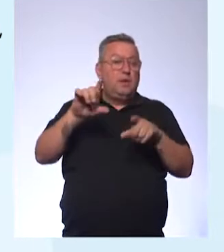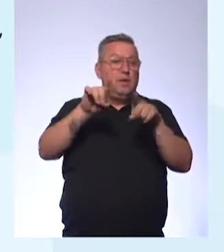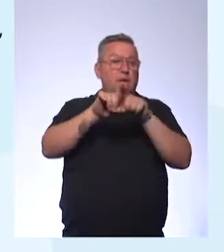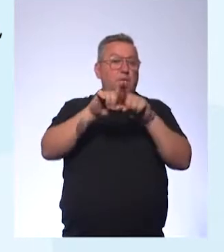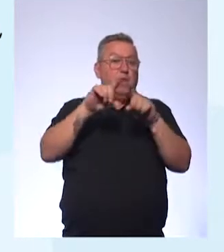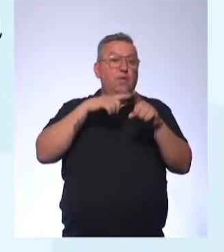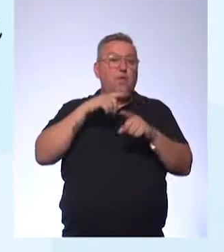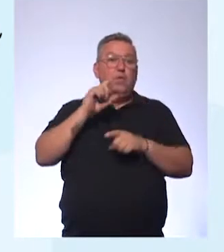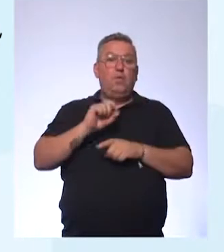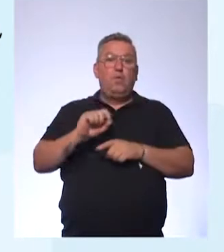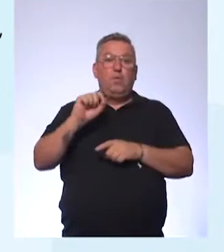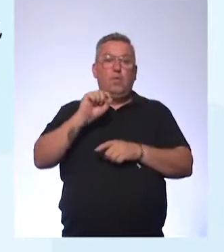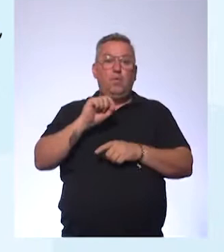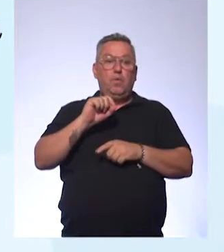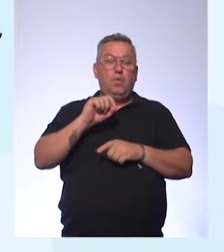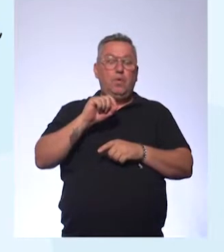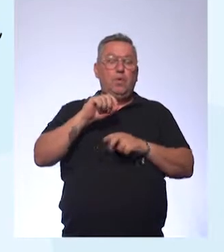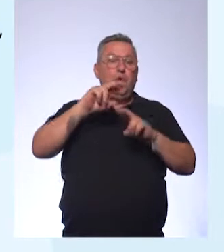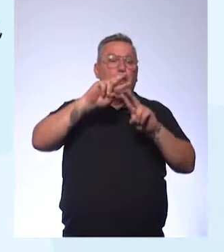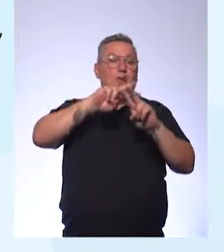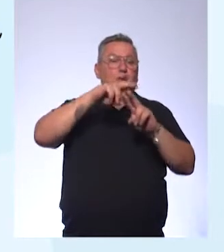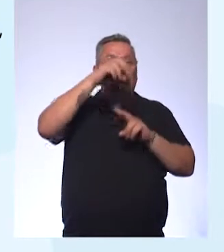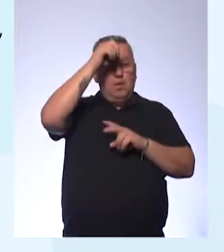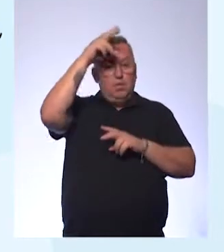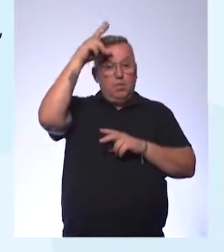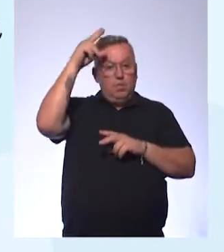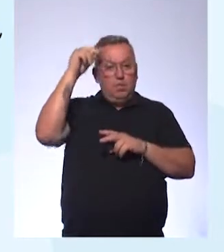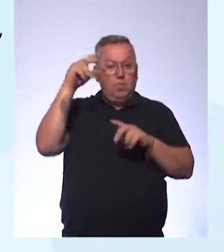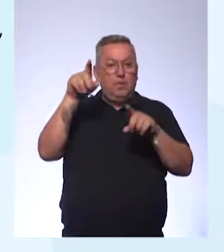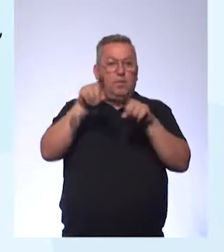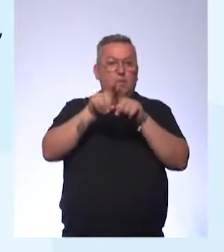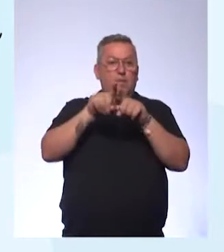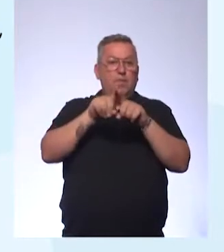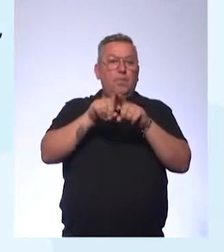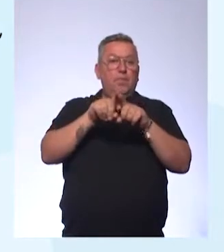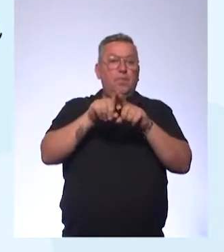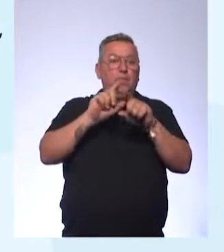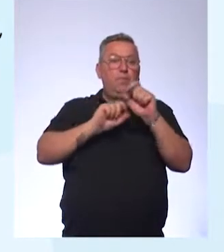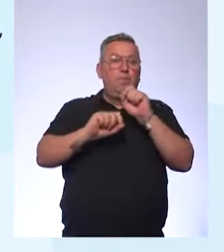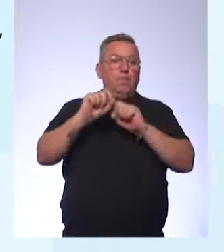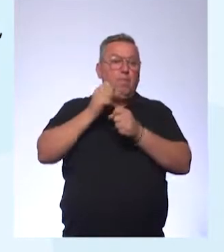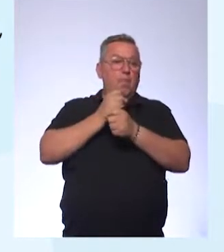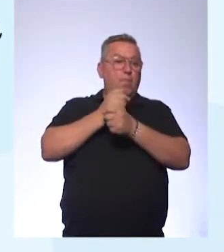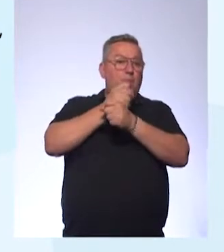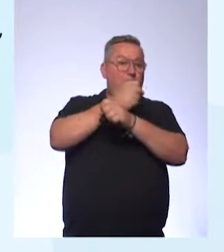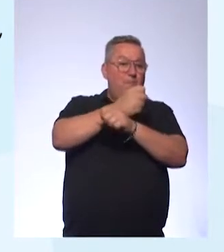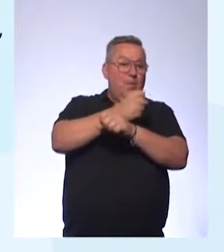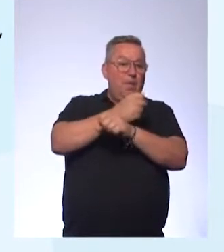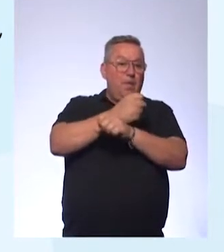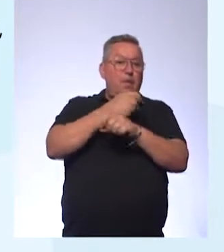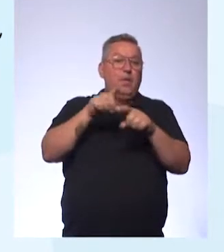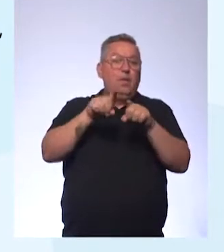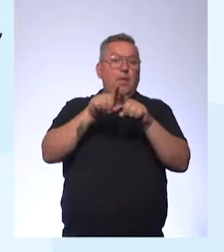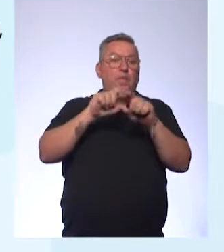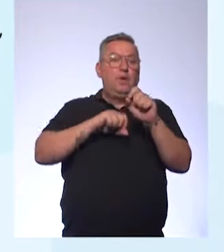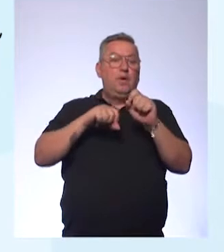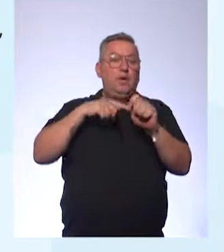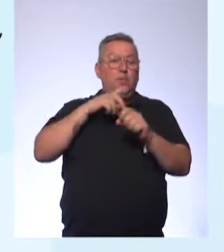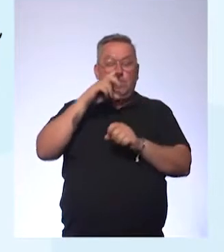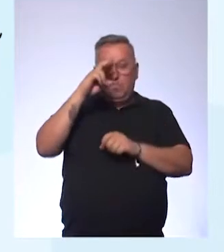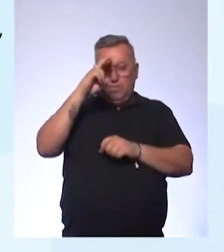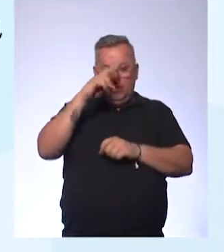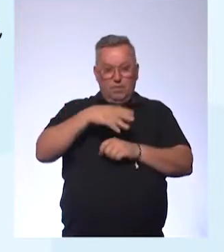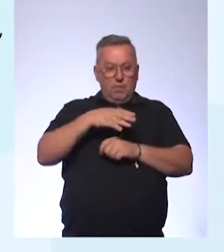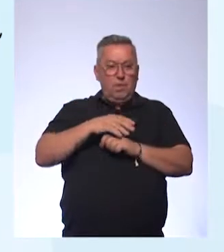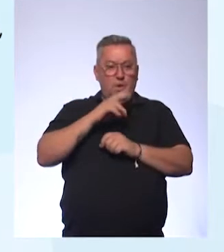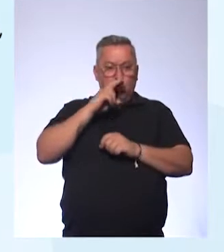havia a cadeia pública. Então, tanto escravizados que eram